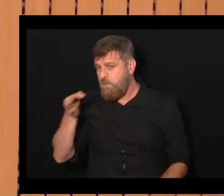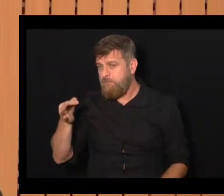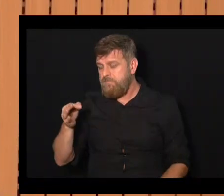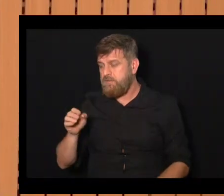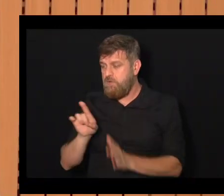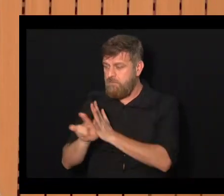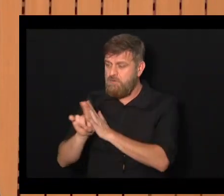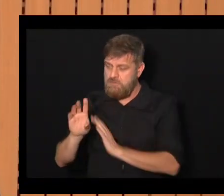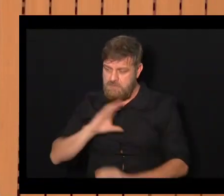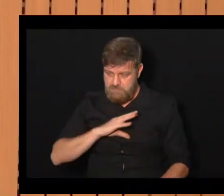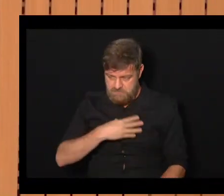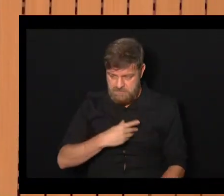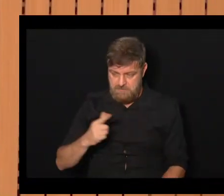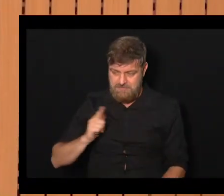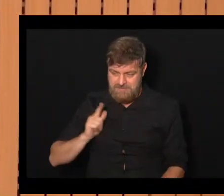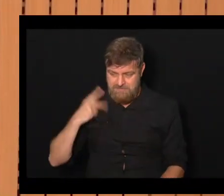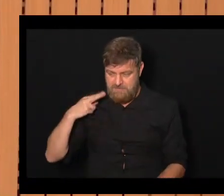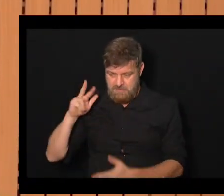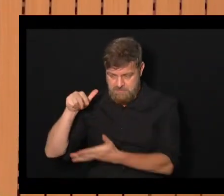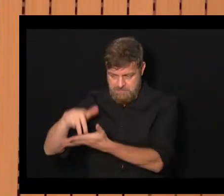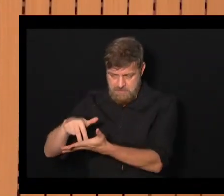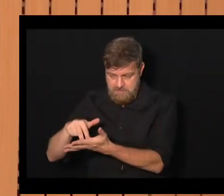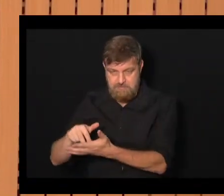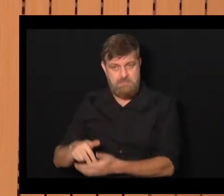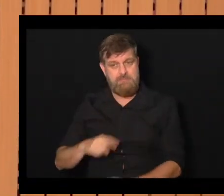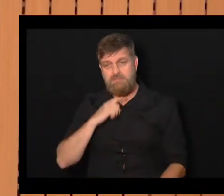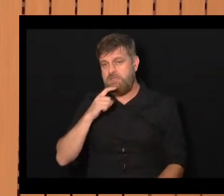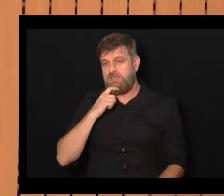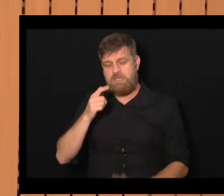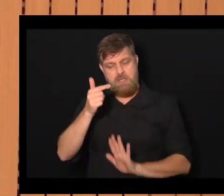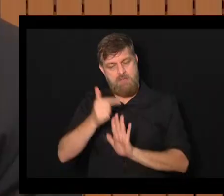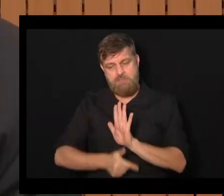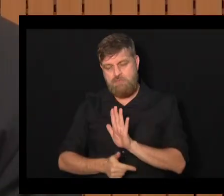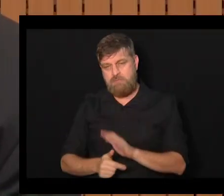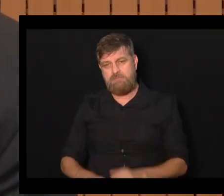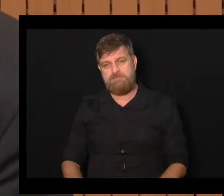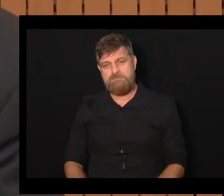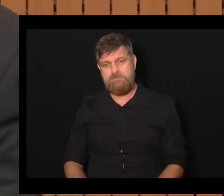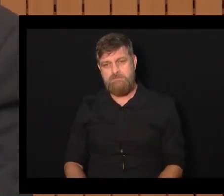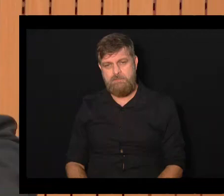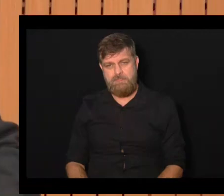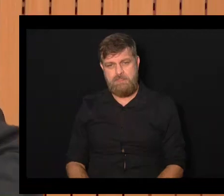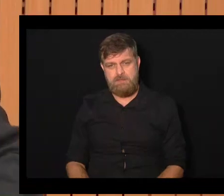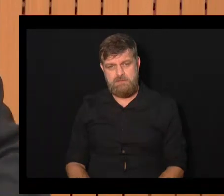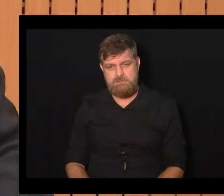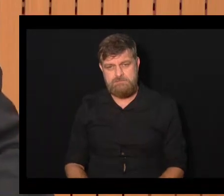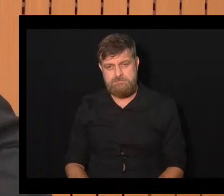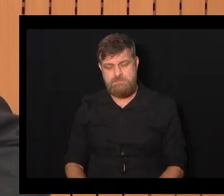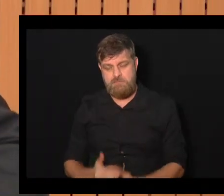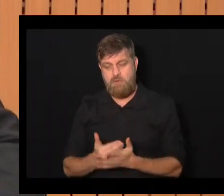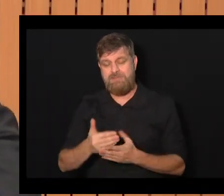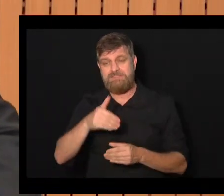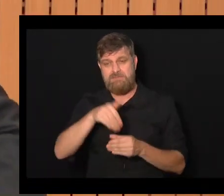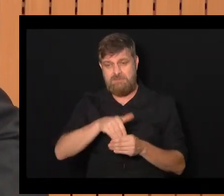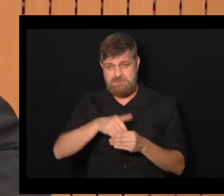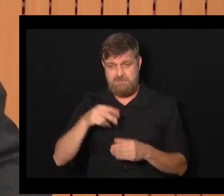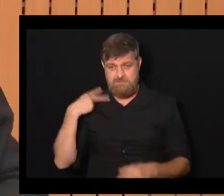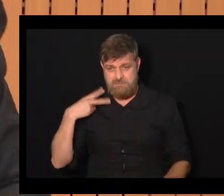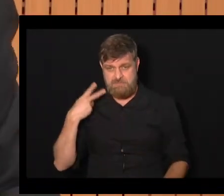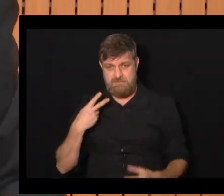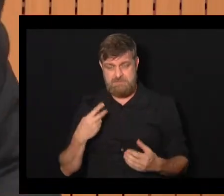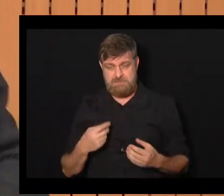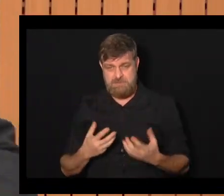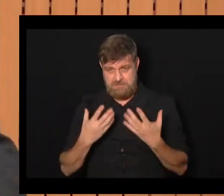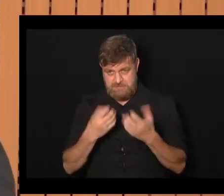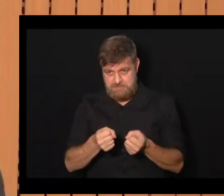vereador Campos Filho, se temos vereador inscrito a discuti-lo. Não há vereadores a discutir, senhor presidente. Não havendo vereador inscrito a discutir, o projeto vai à votação. Vereadores